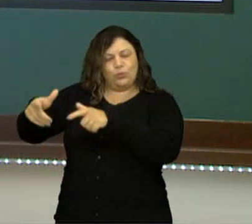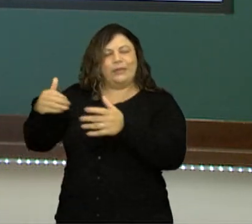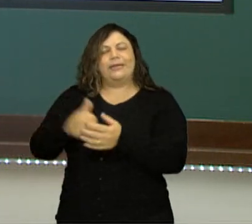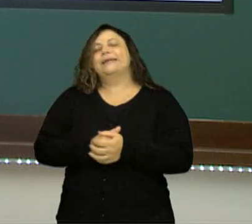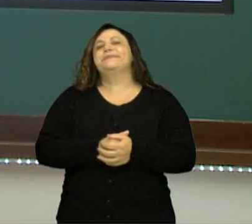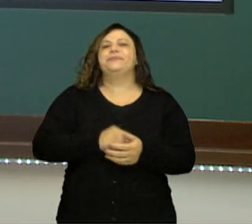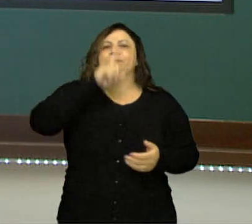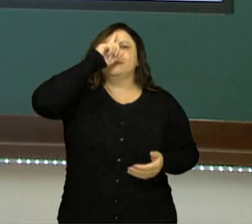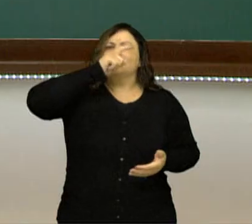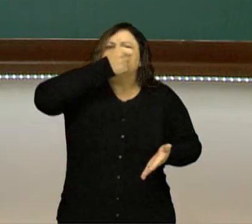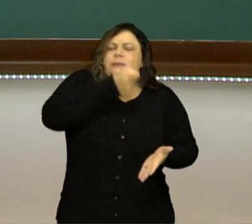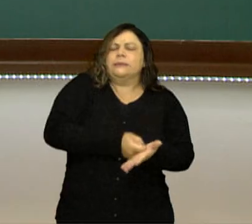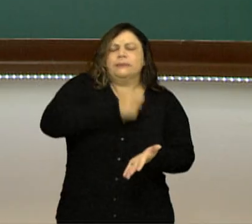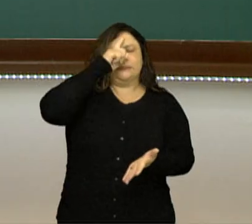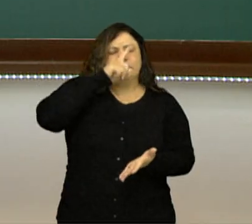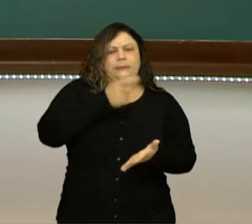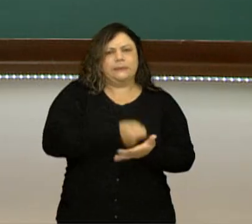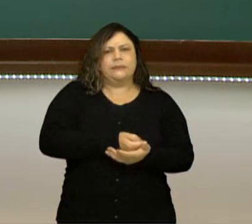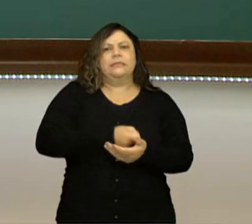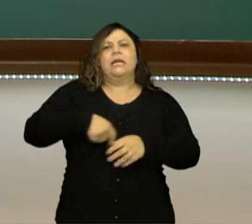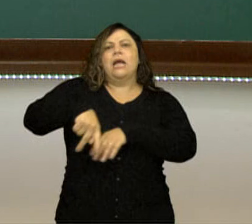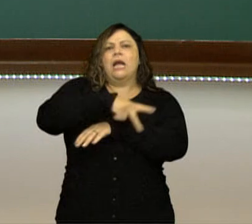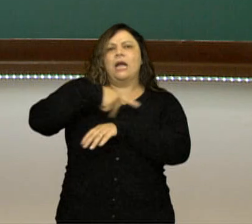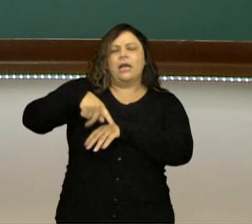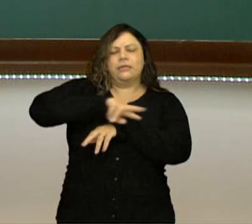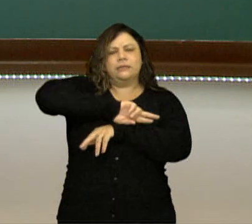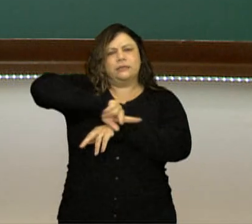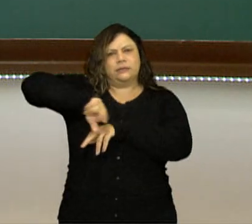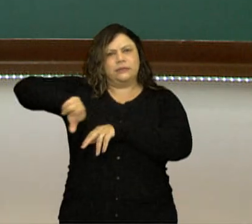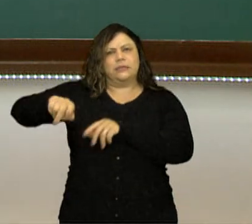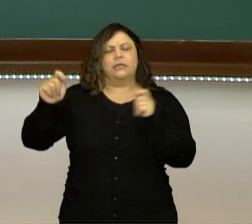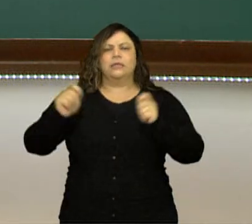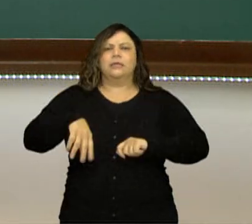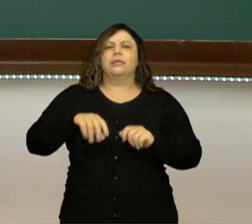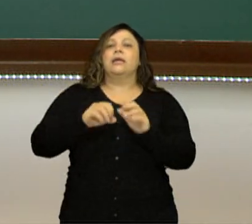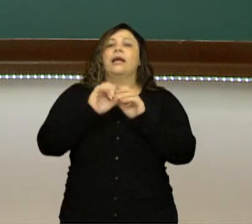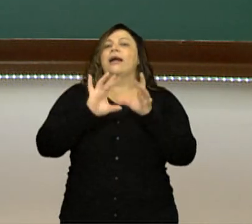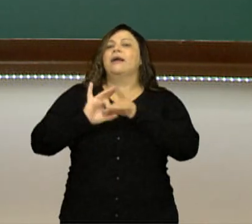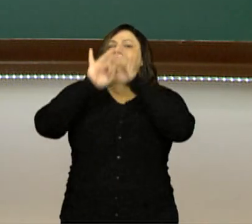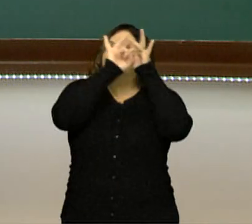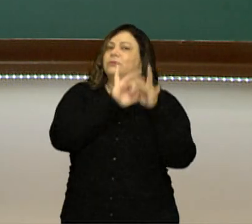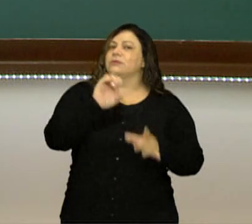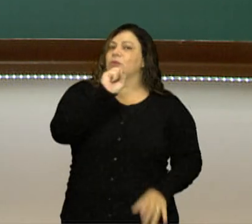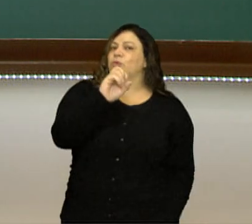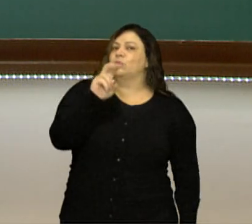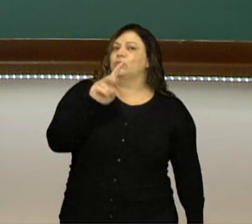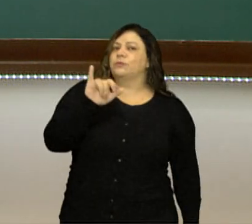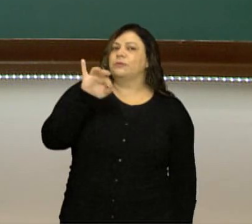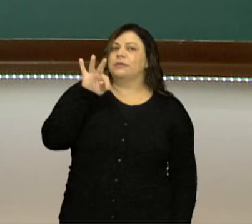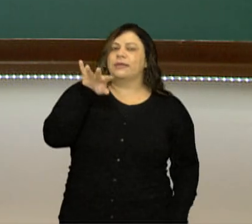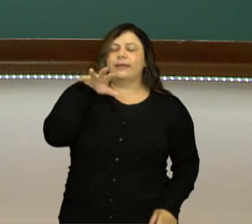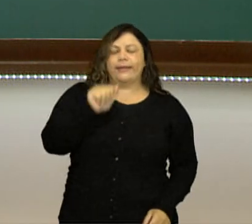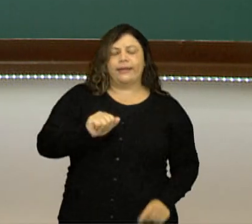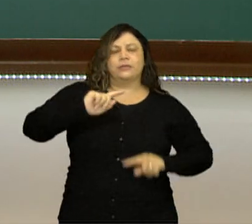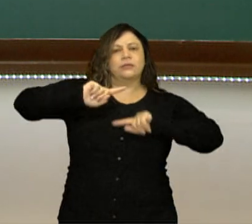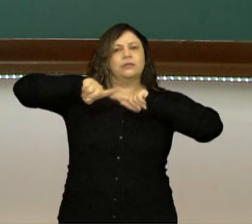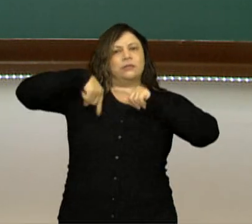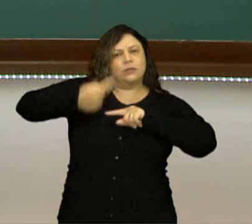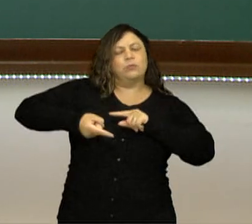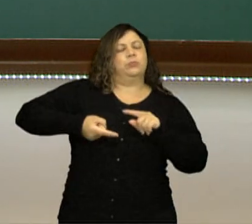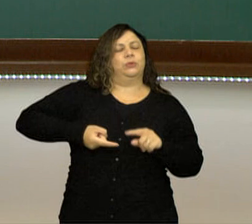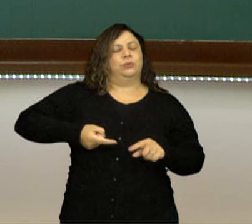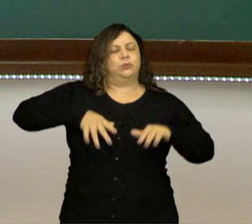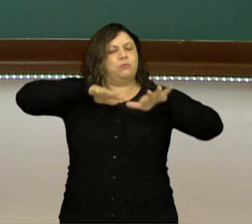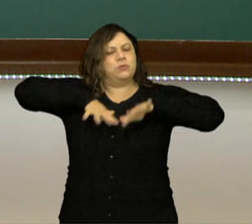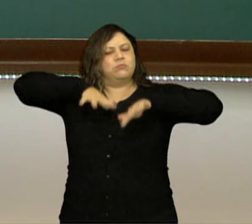havia opressão às nacionalidades. A União Soviética nasceu depois que o Exército Vermelho